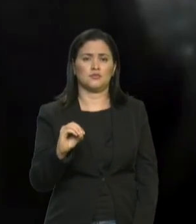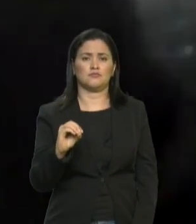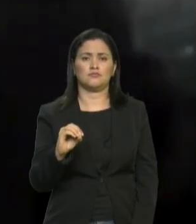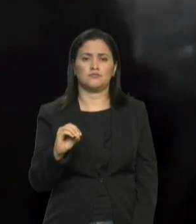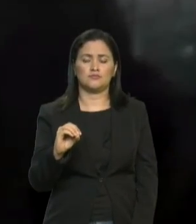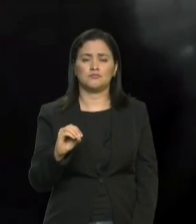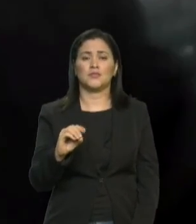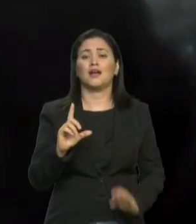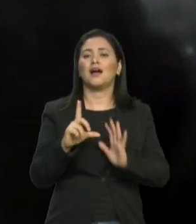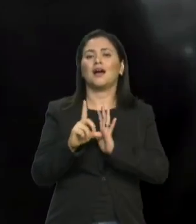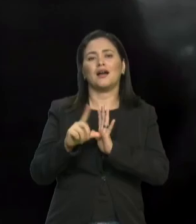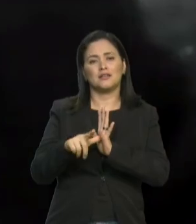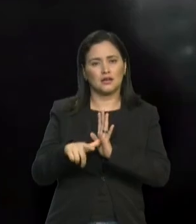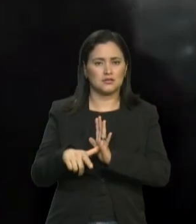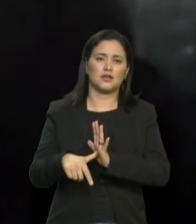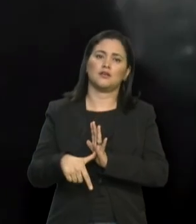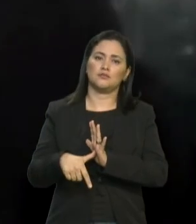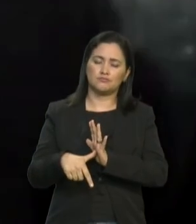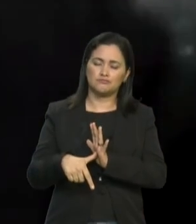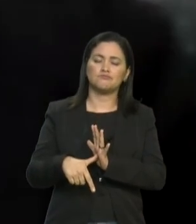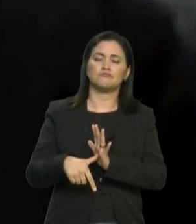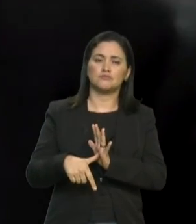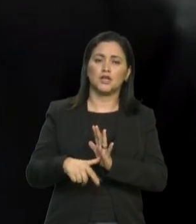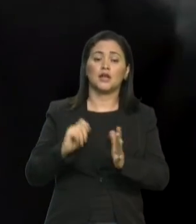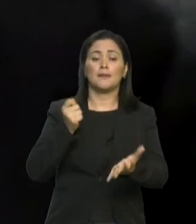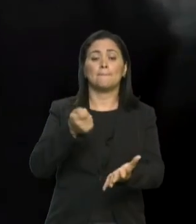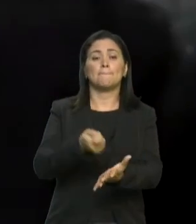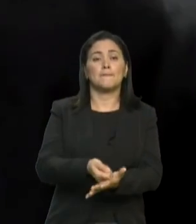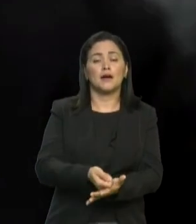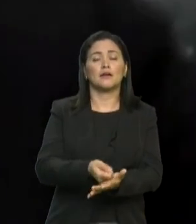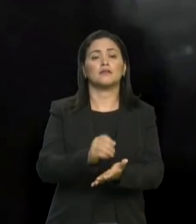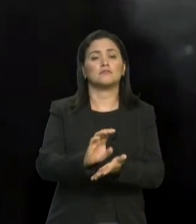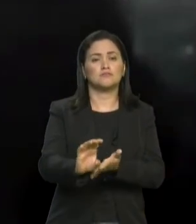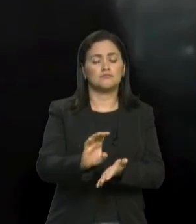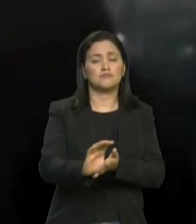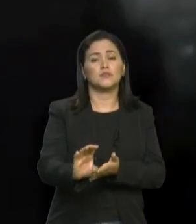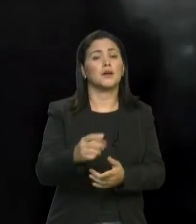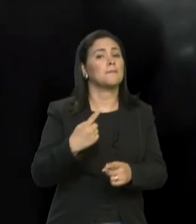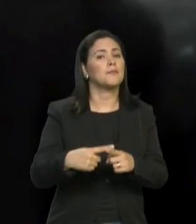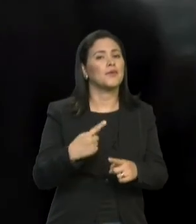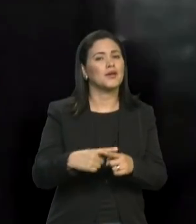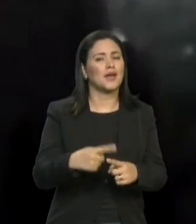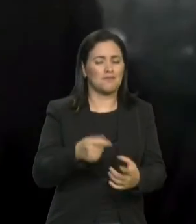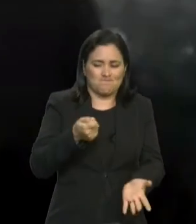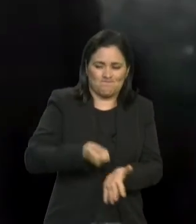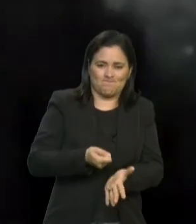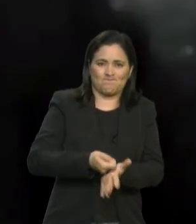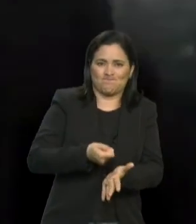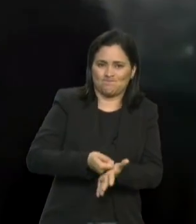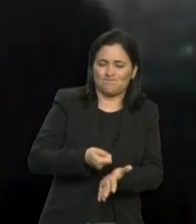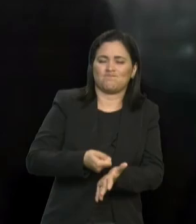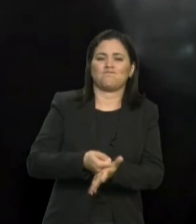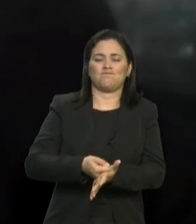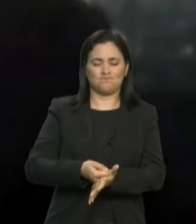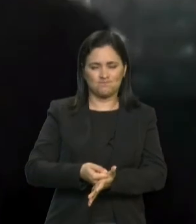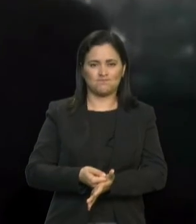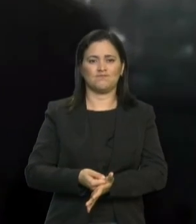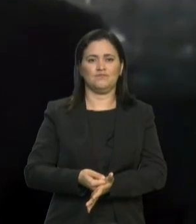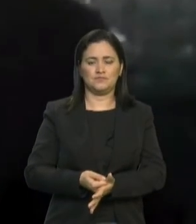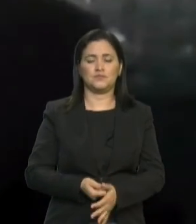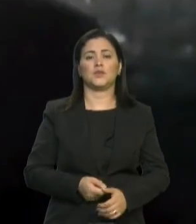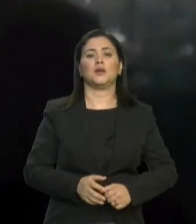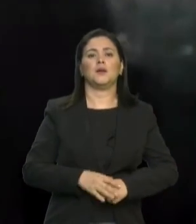está dando auxílio porque foi cobrado. Só está dando auxílio porque foi constrangido. E só está dando auxílio graças ao